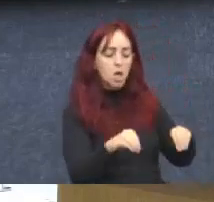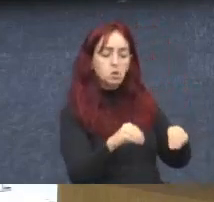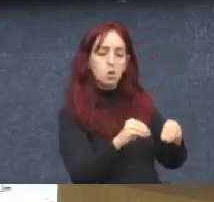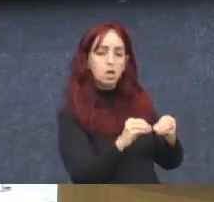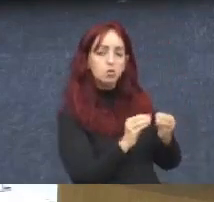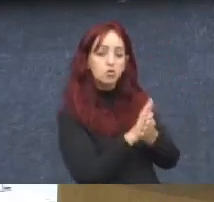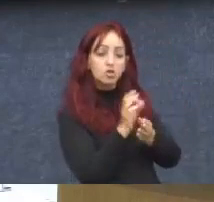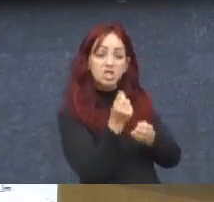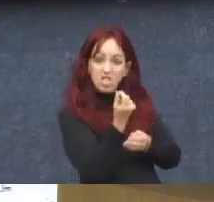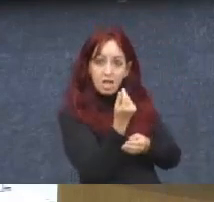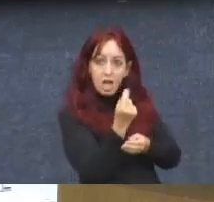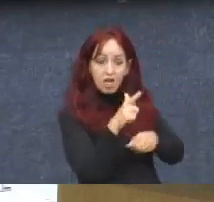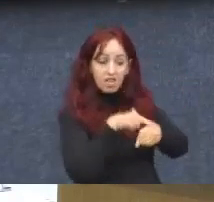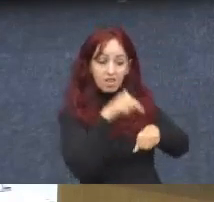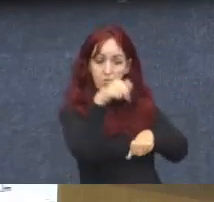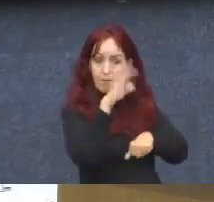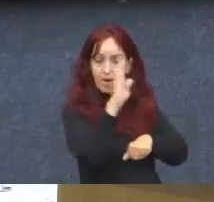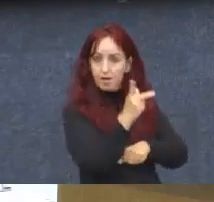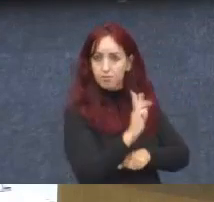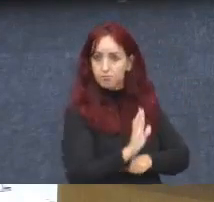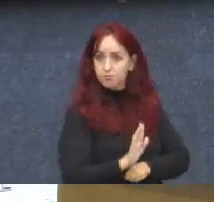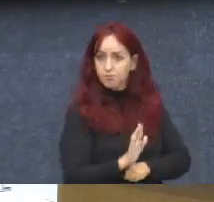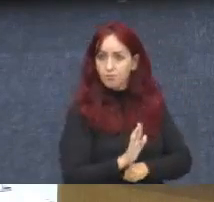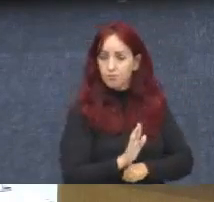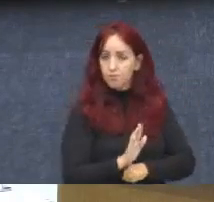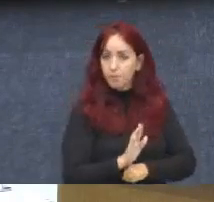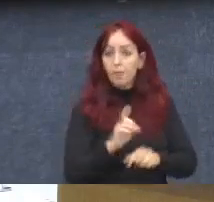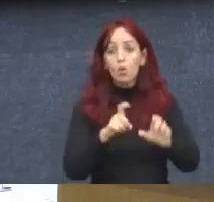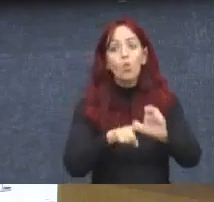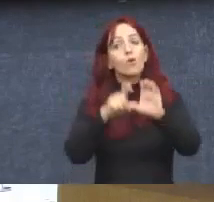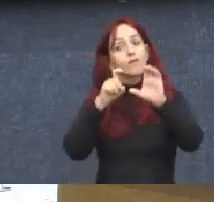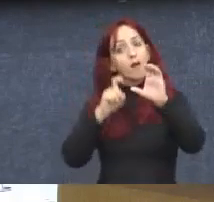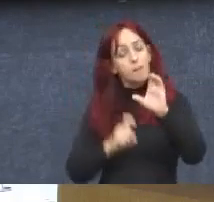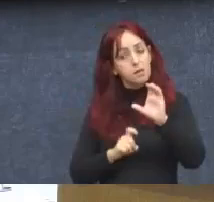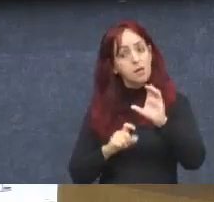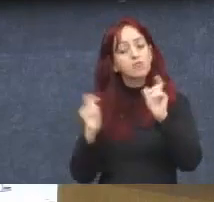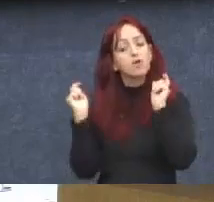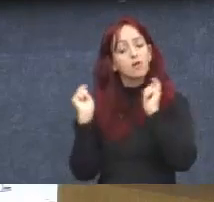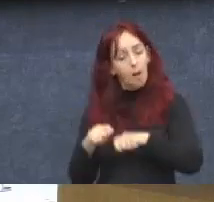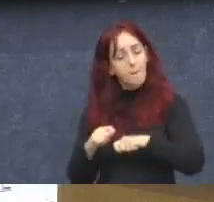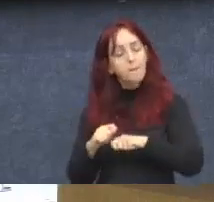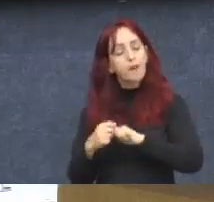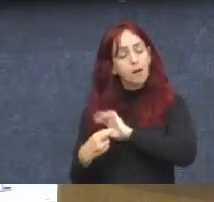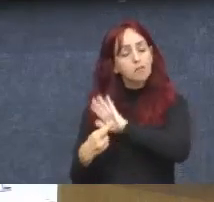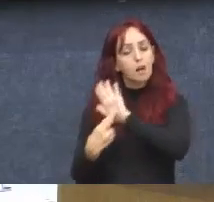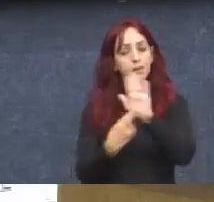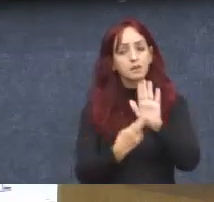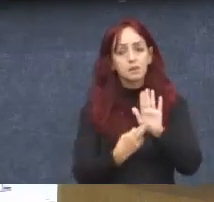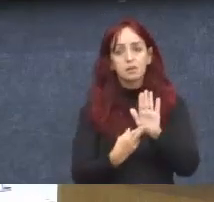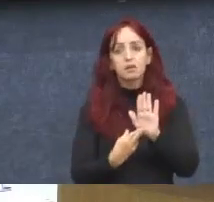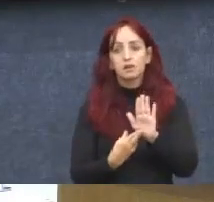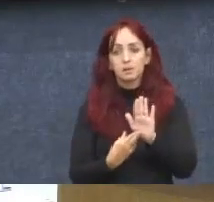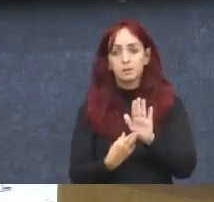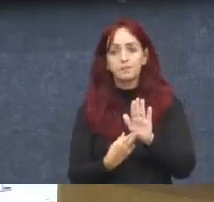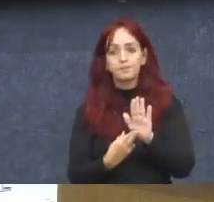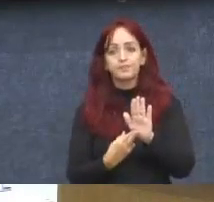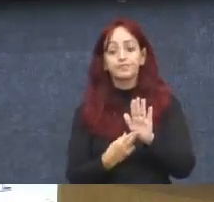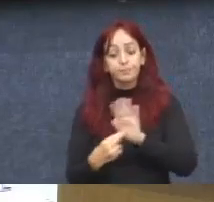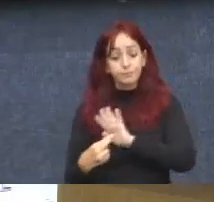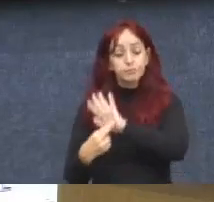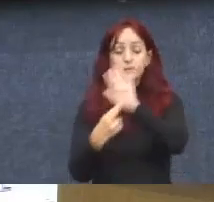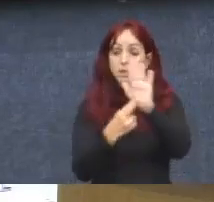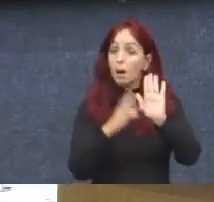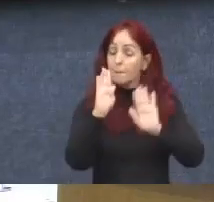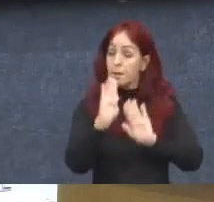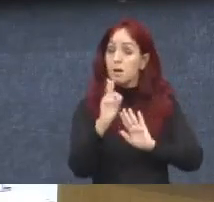e de tempo para essa cidade. Com independência, foi possível representar. E ser um representante do povo de